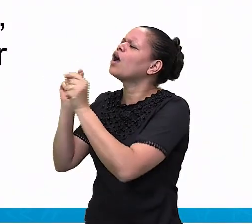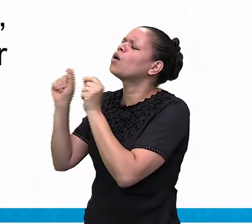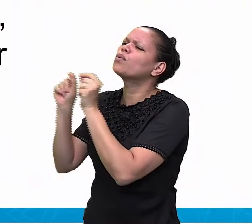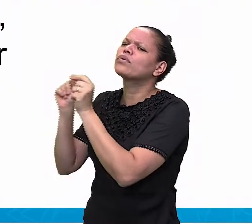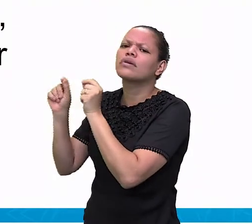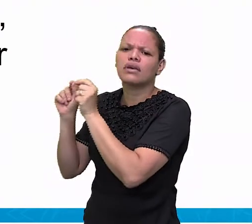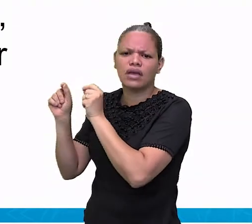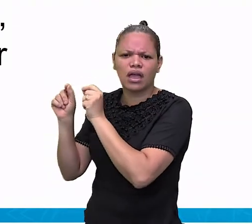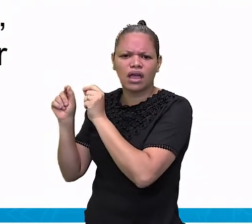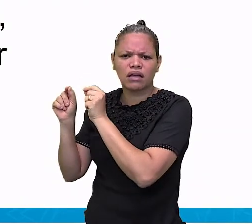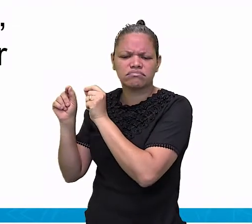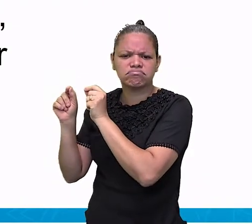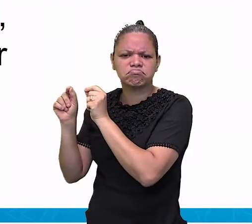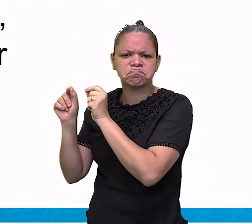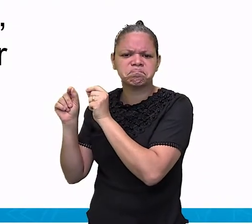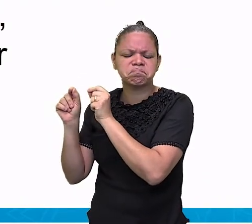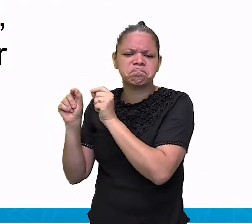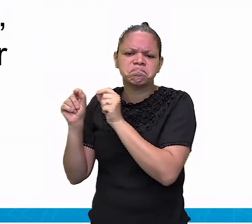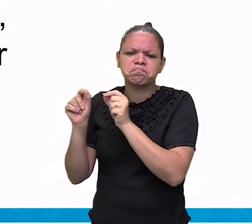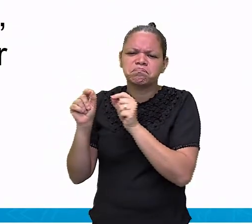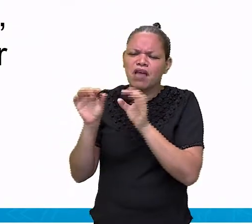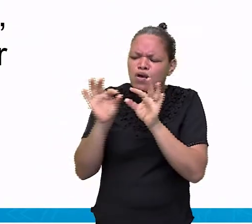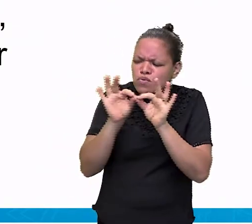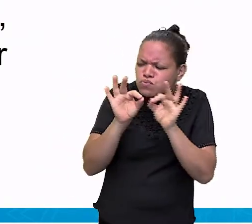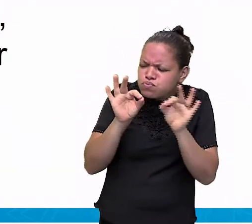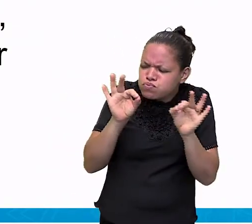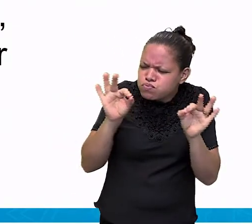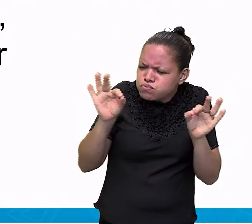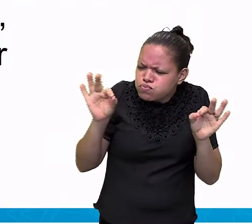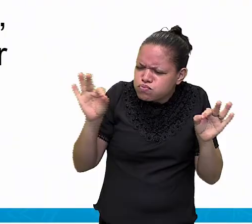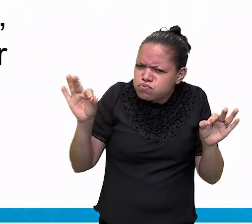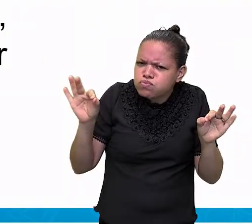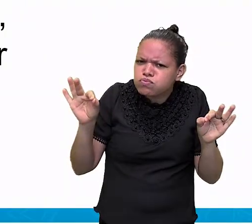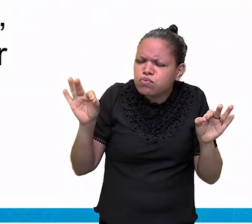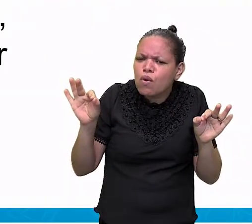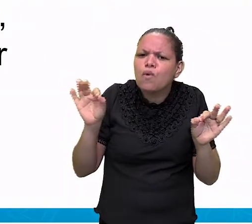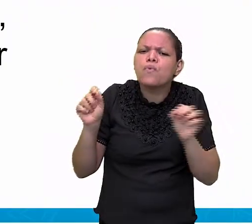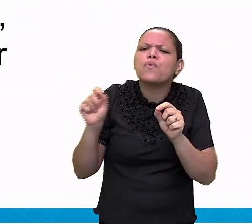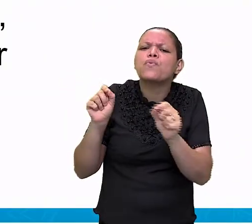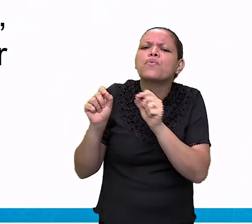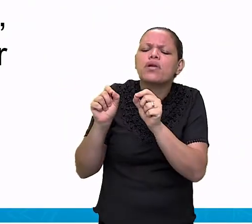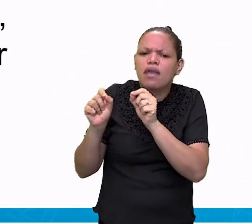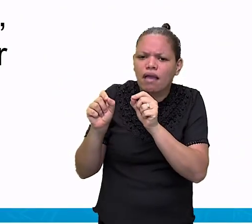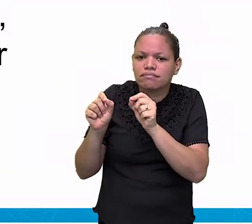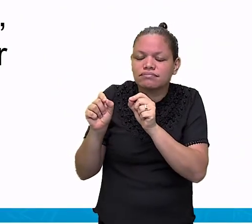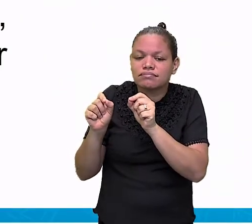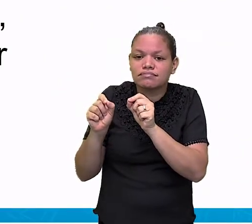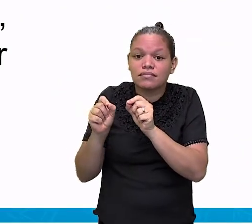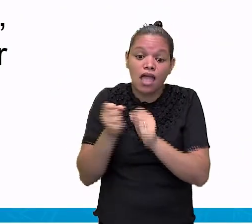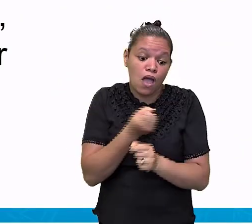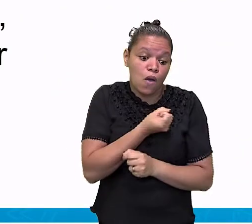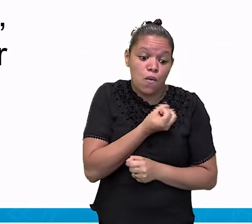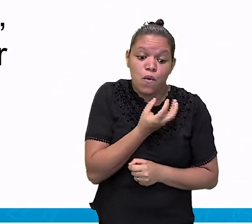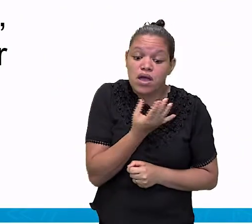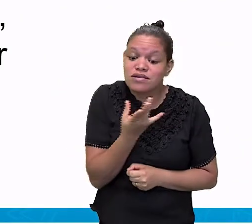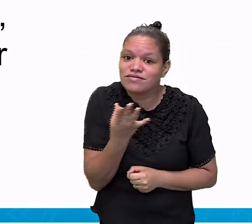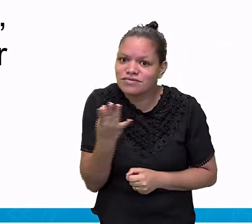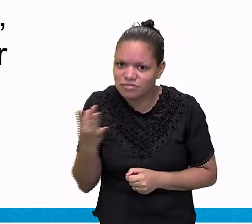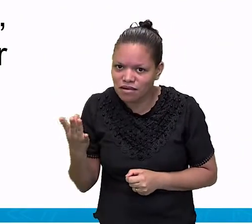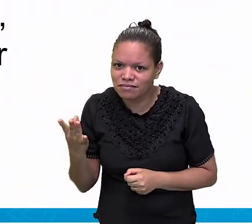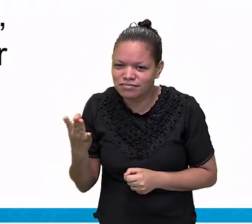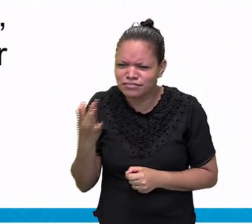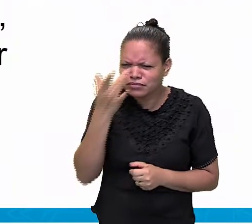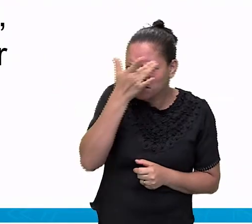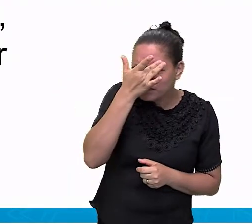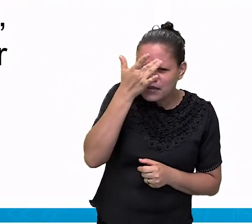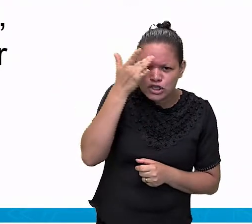o quantitativo de pessoas que residem em um determinado local, uma determinada região do Brasil. Então nós conseguimos ver